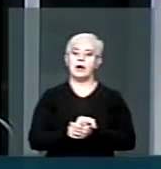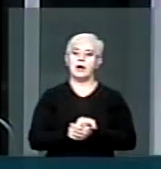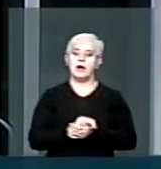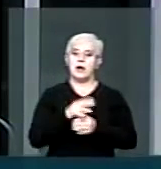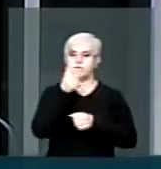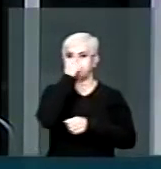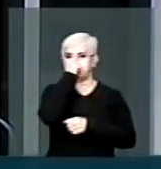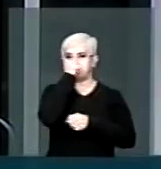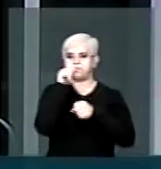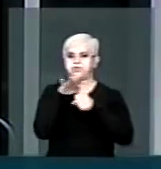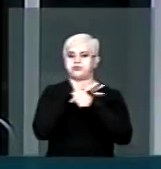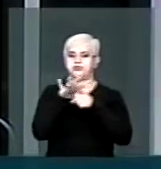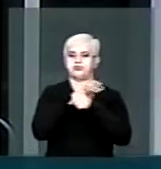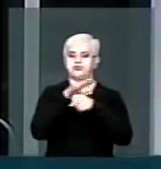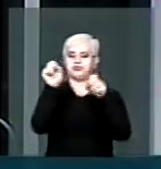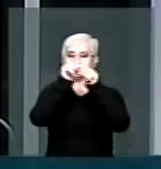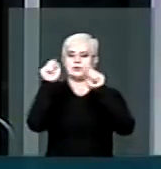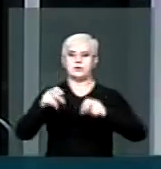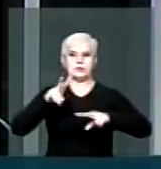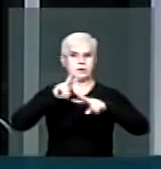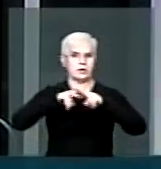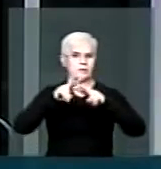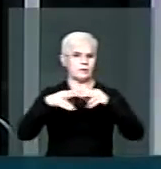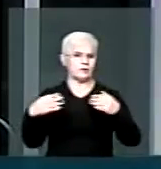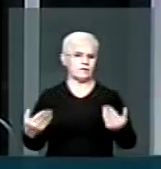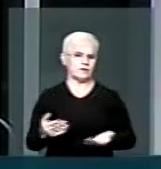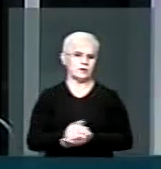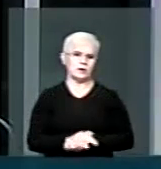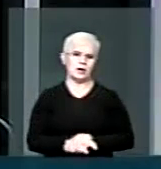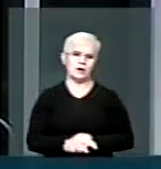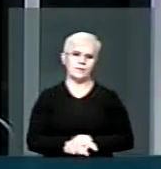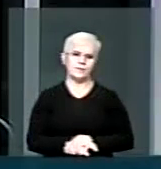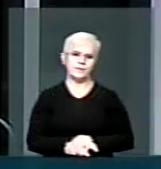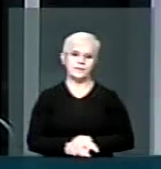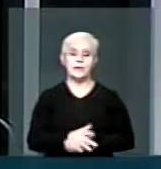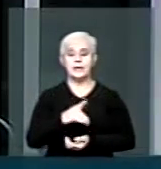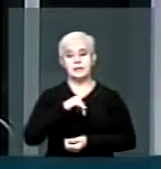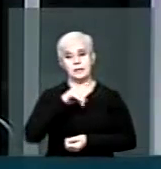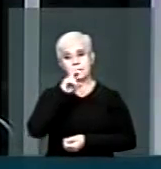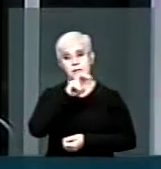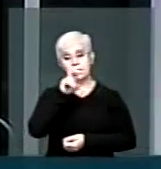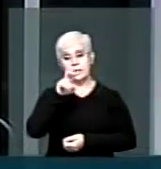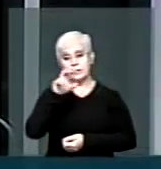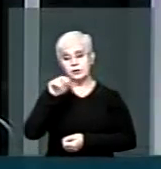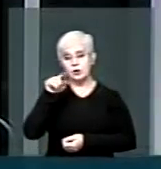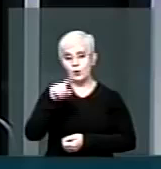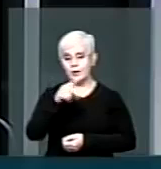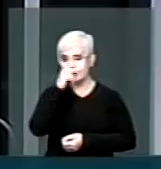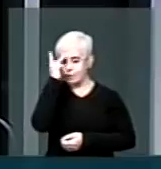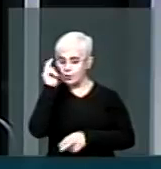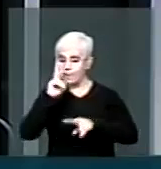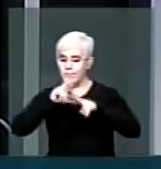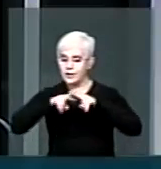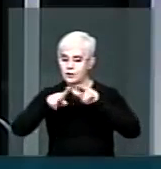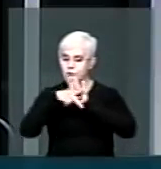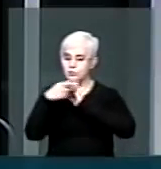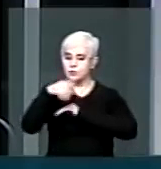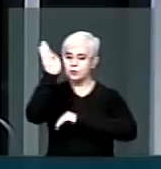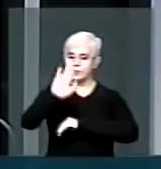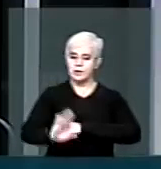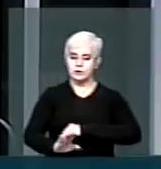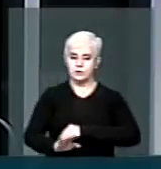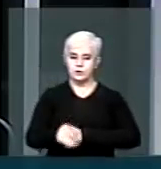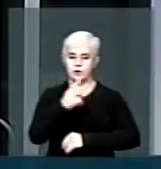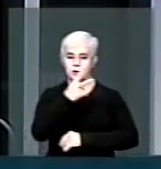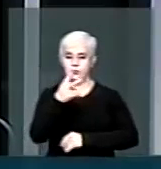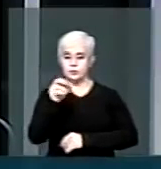prisional. Eu quero a atenção dos senhores para esta questão. Temos 550 mil detentos no Brasil,